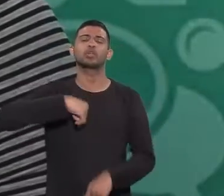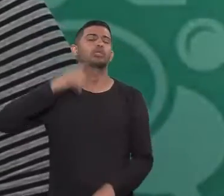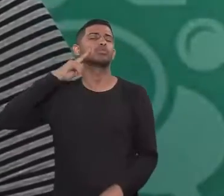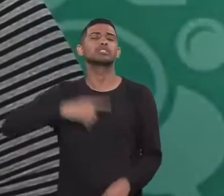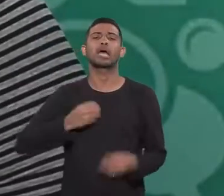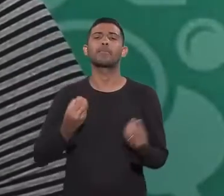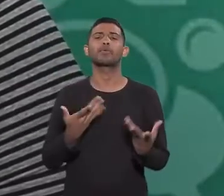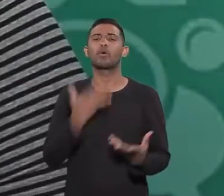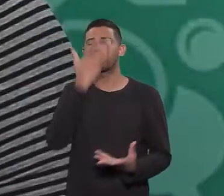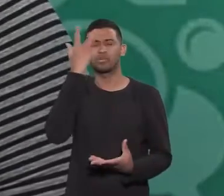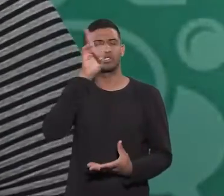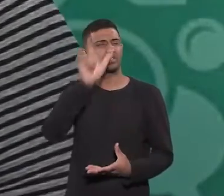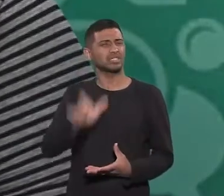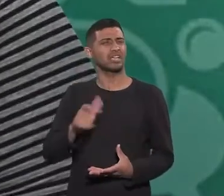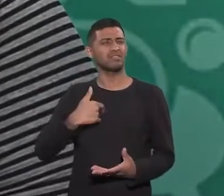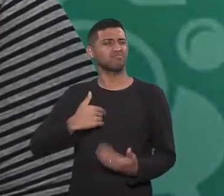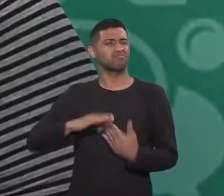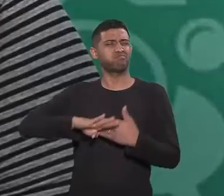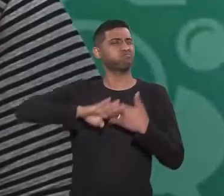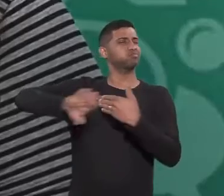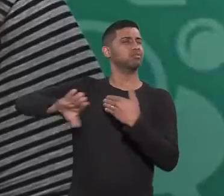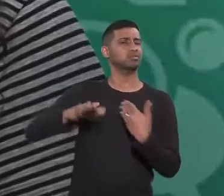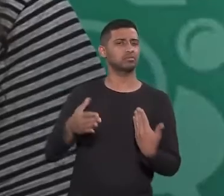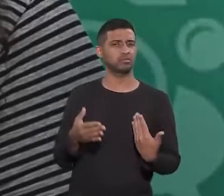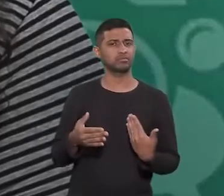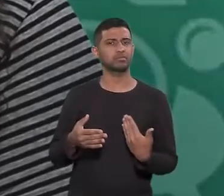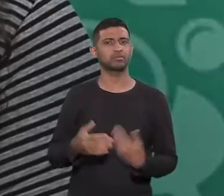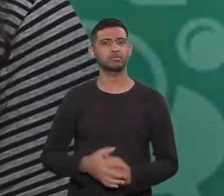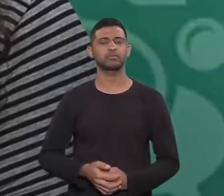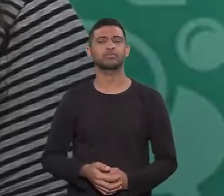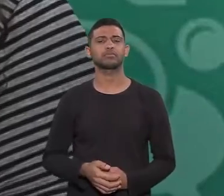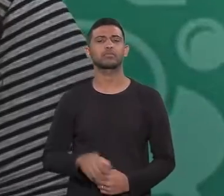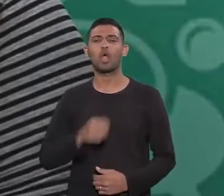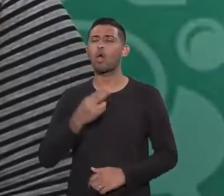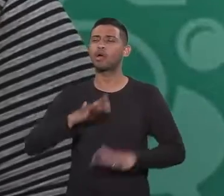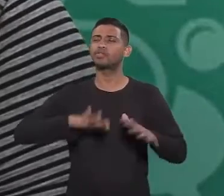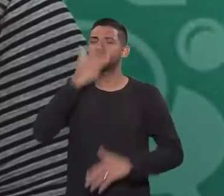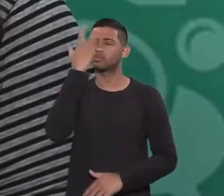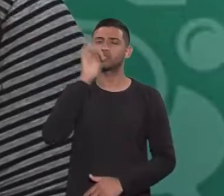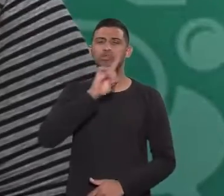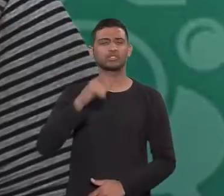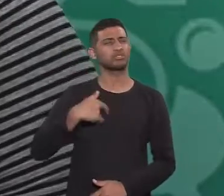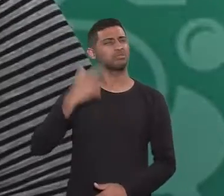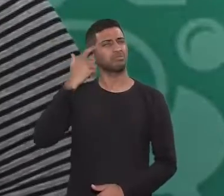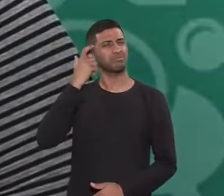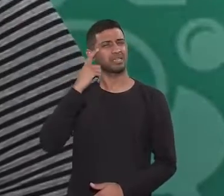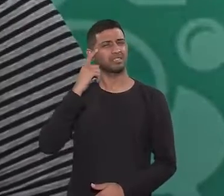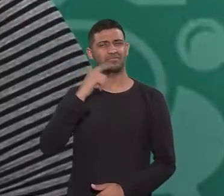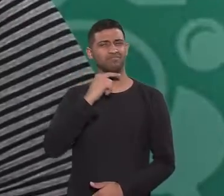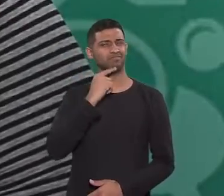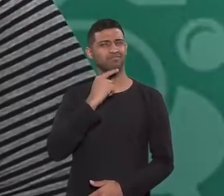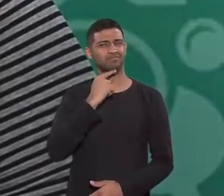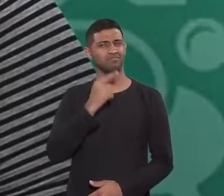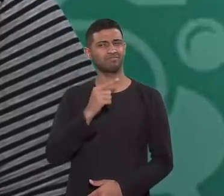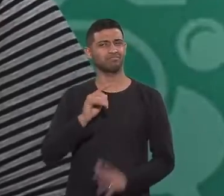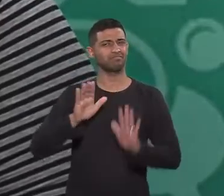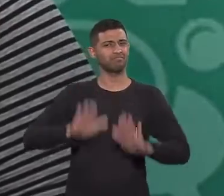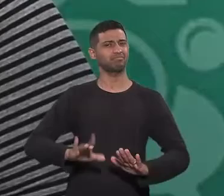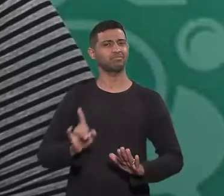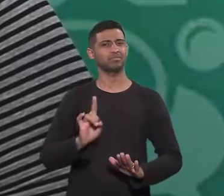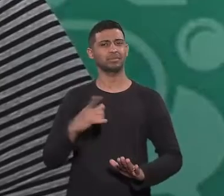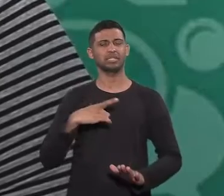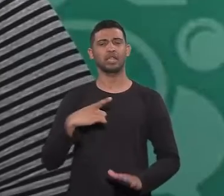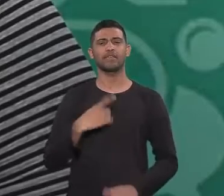gente às vezes não entende como, de fato, as pessoas são excluídas da educação. Como mesmo aquelas pessoas que talvez a gente pensa que não seriam, elas